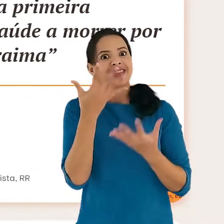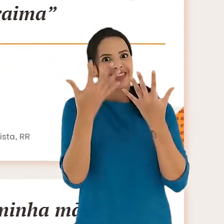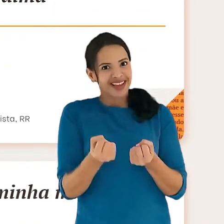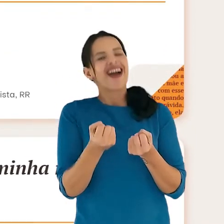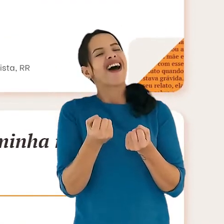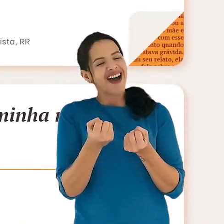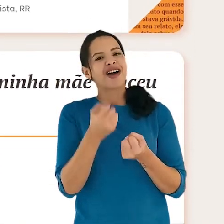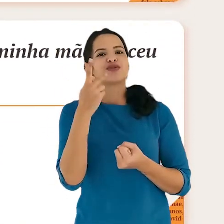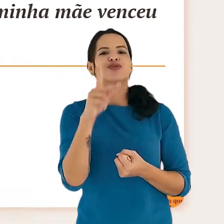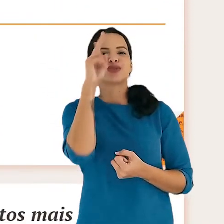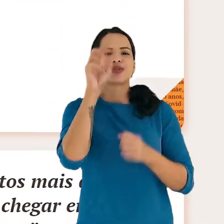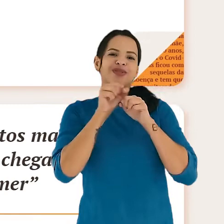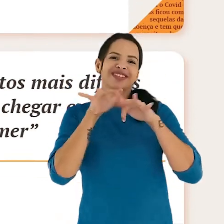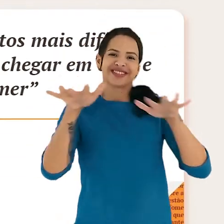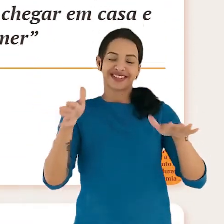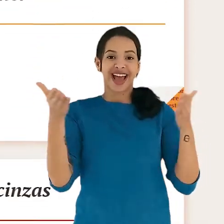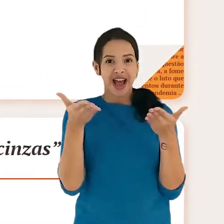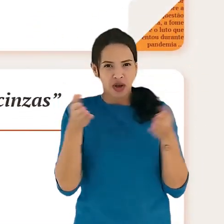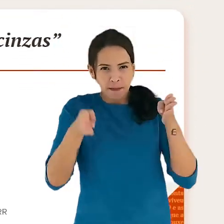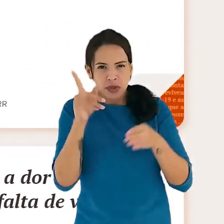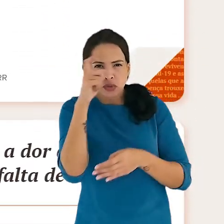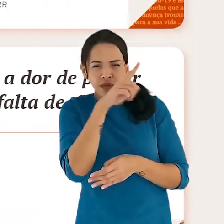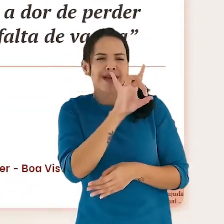que for registrada, sua história vai ser publicada no nosso